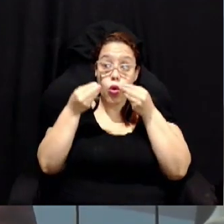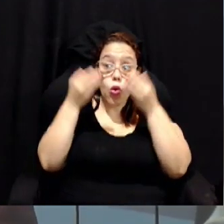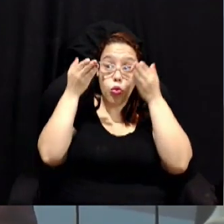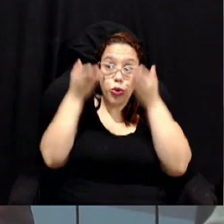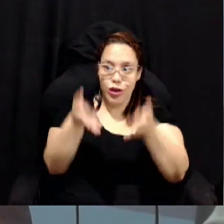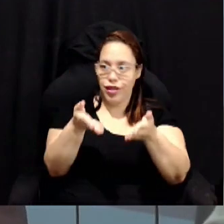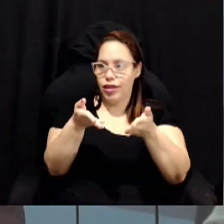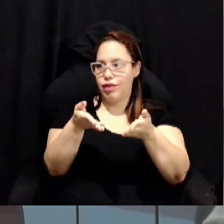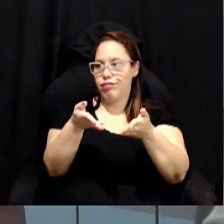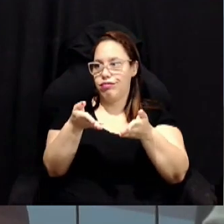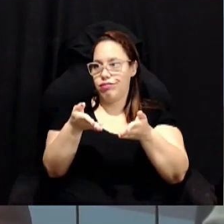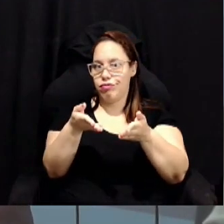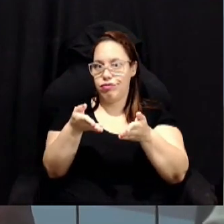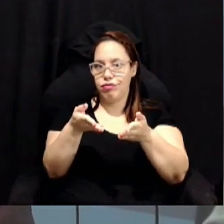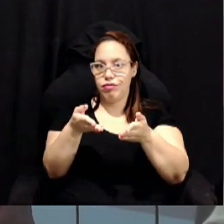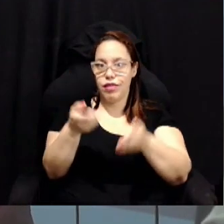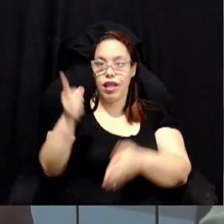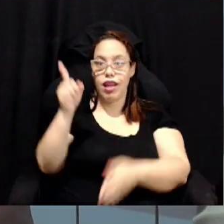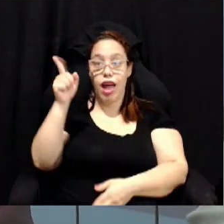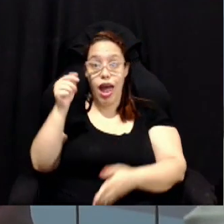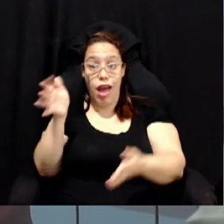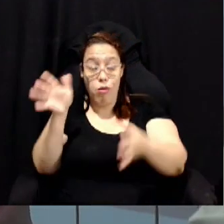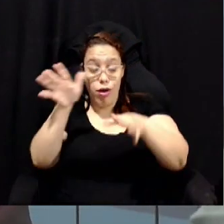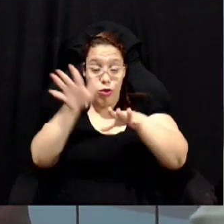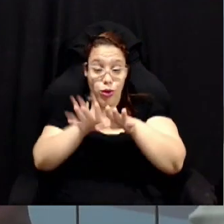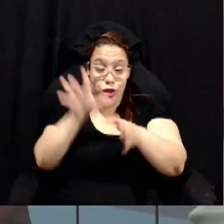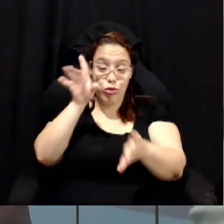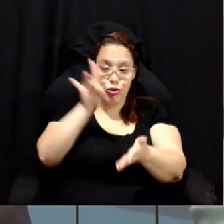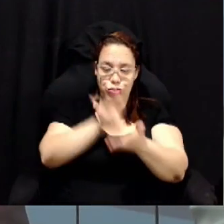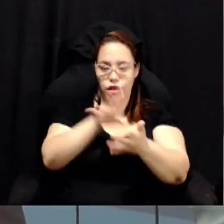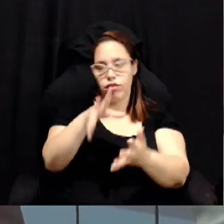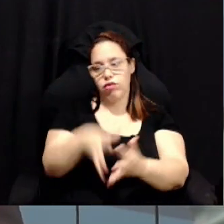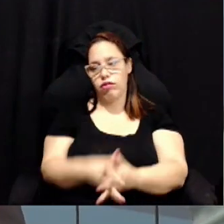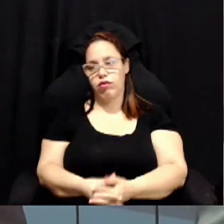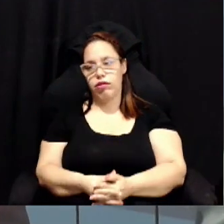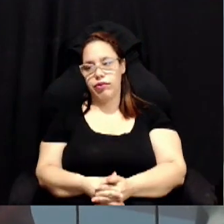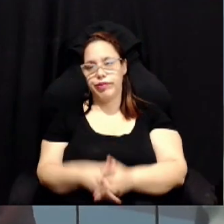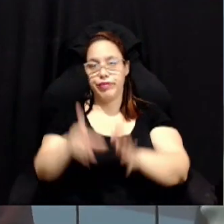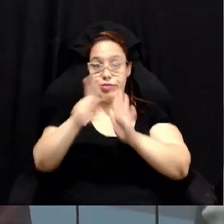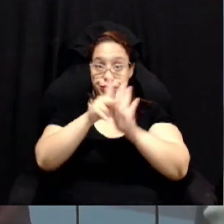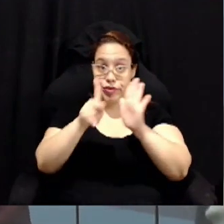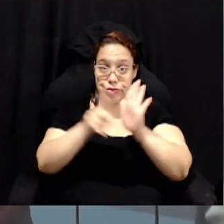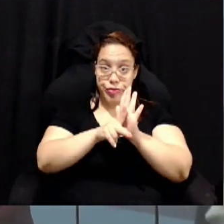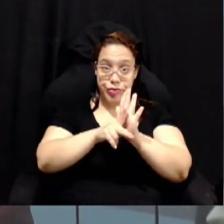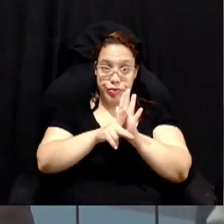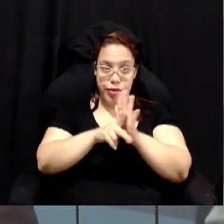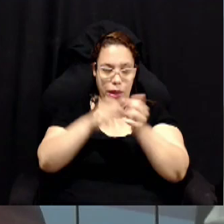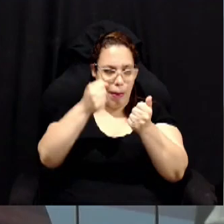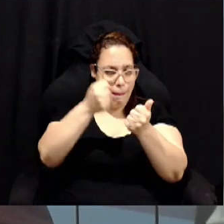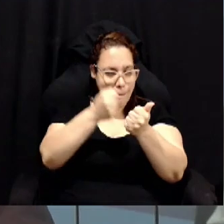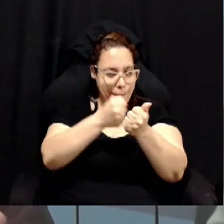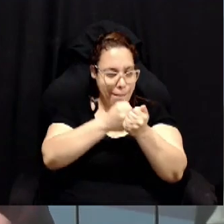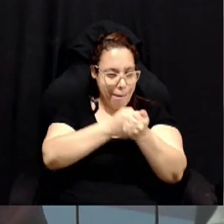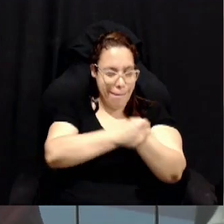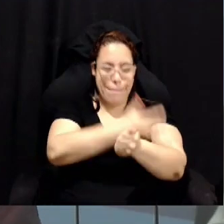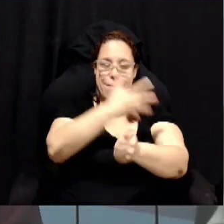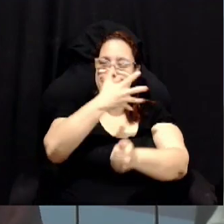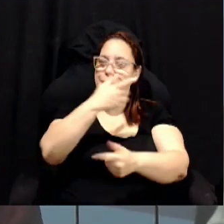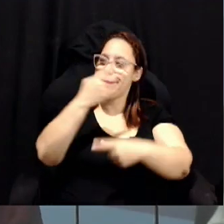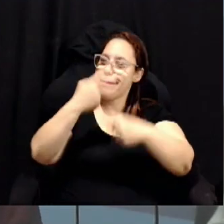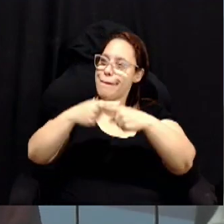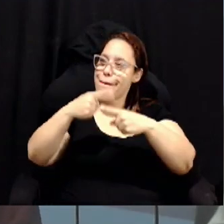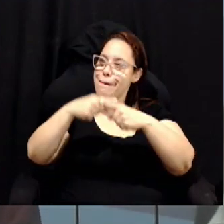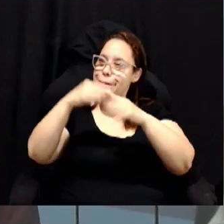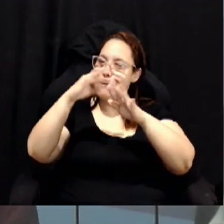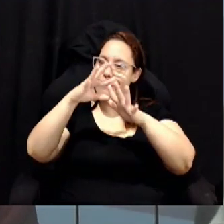é uma inclusão de fato. E quando no projeto a essência dele é muito interessante, Dani, porque ela coloca toda a rede,